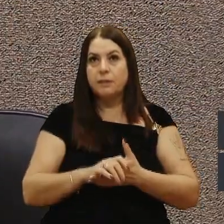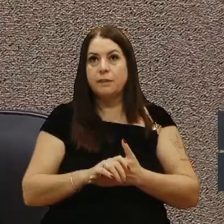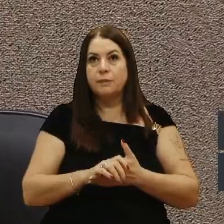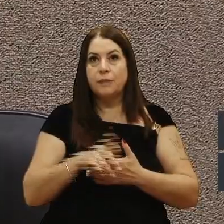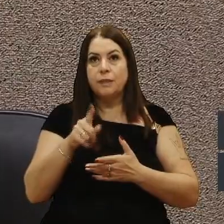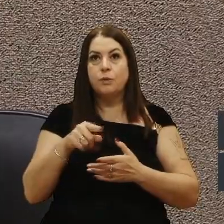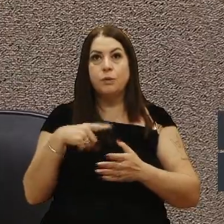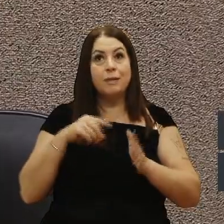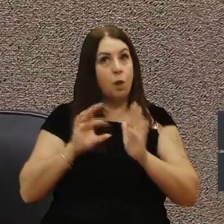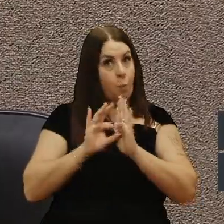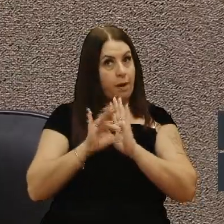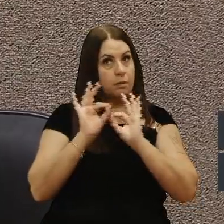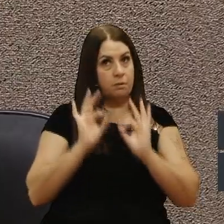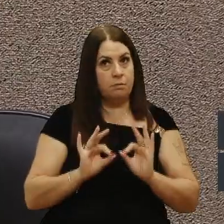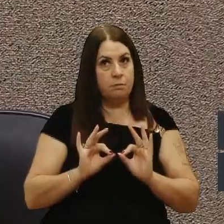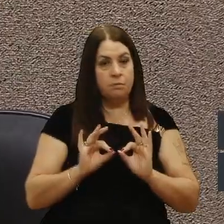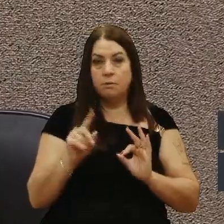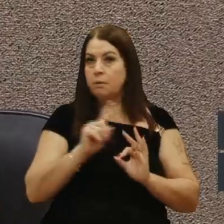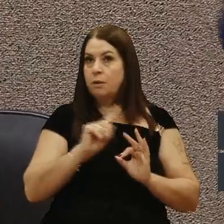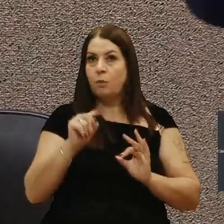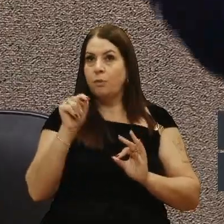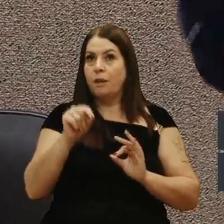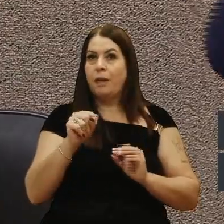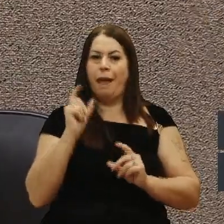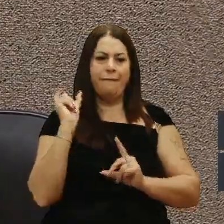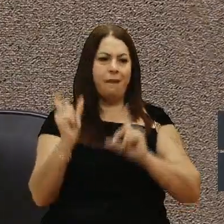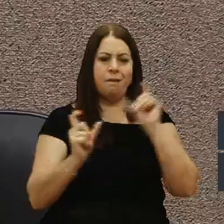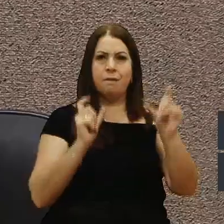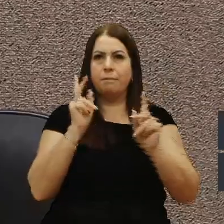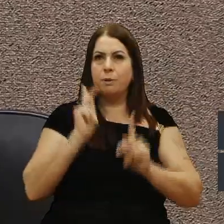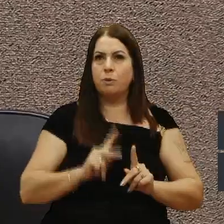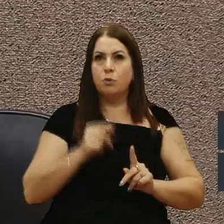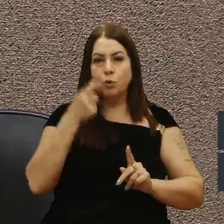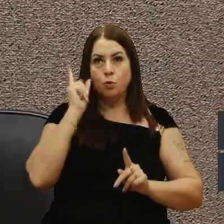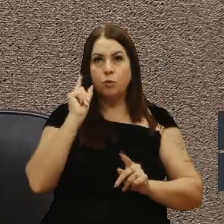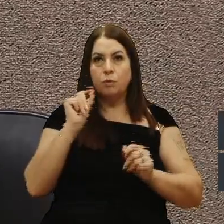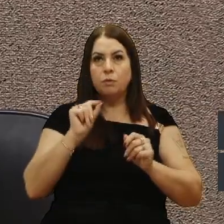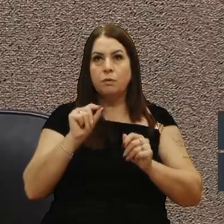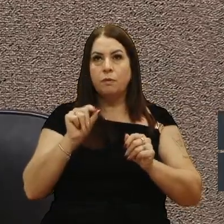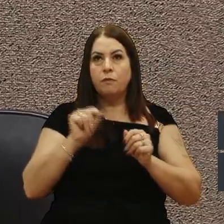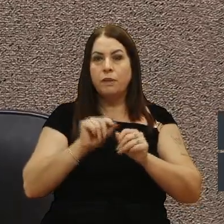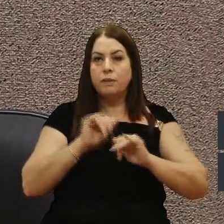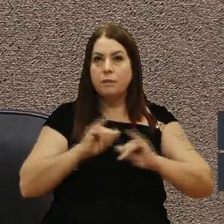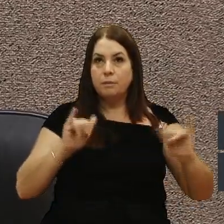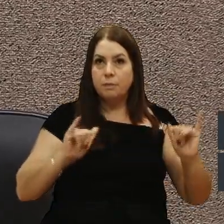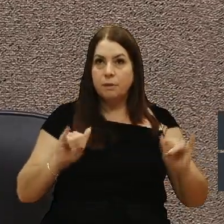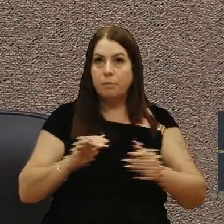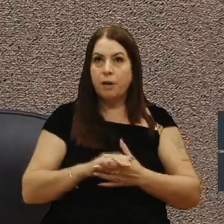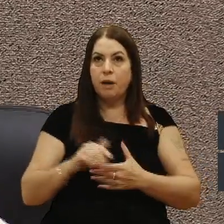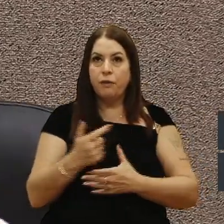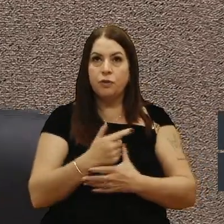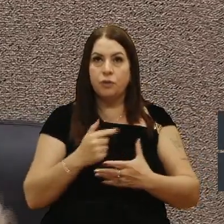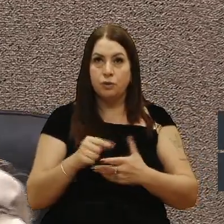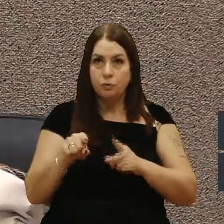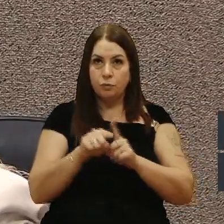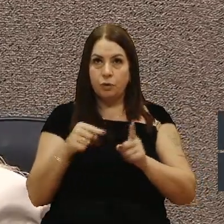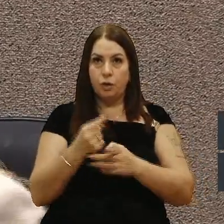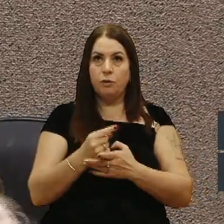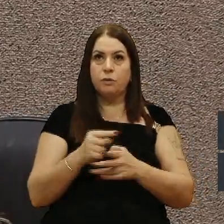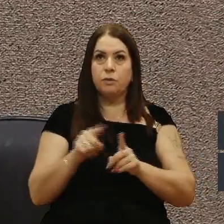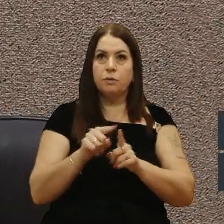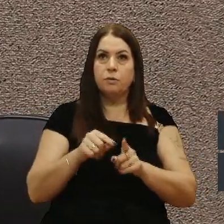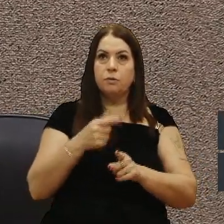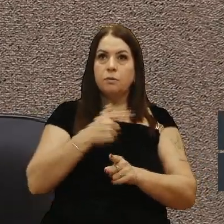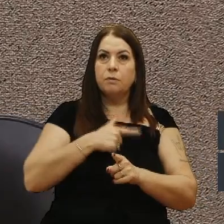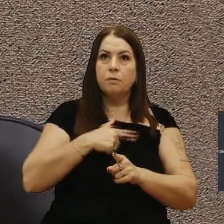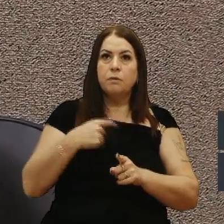ser coerente. E não está aqui atacando a pessoa que ontem a senhora fez campanha. Tá? Eu acho que isso fica muito mais feio.